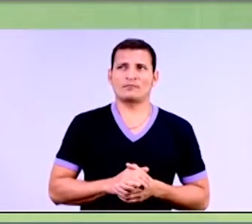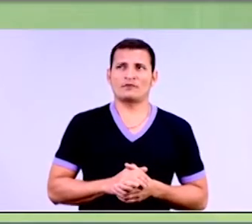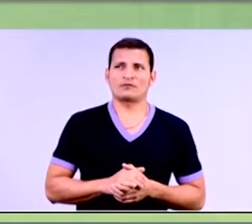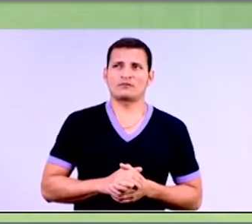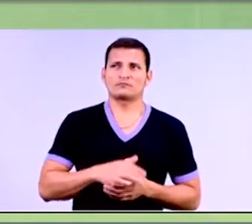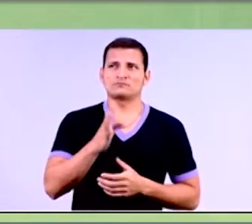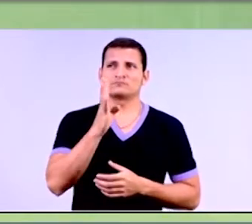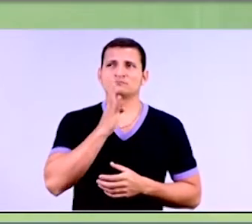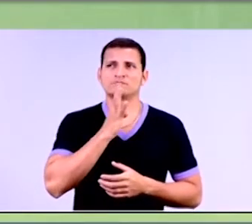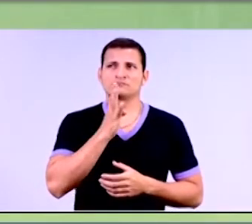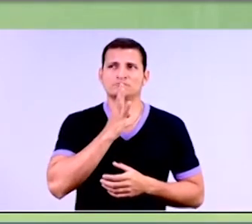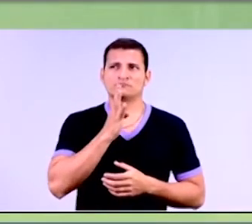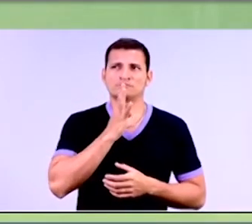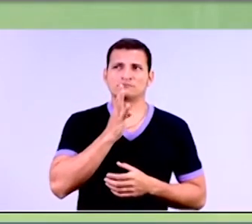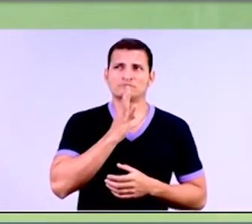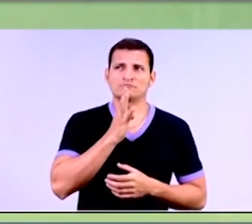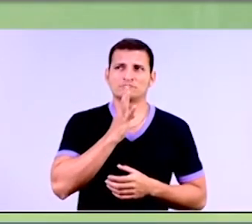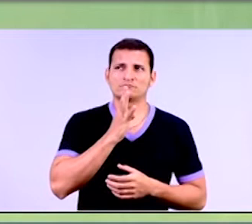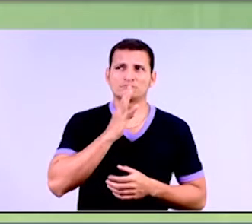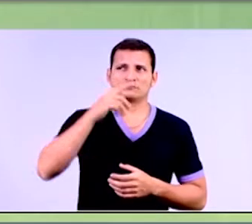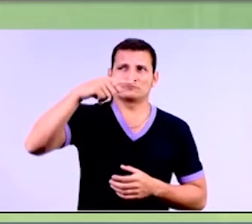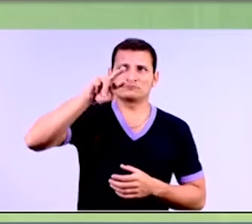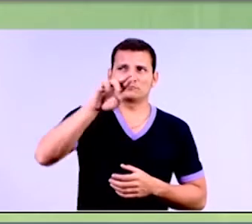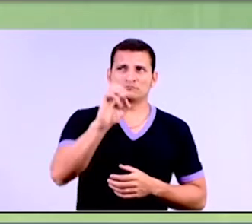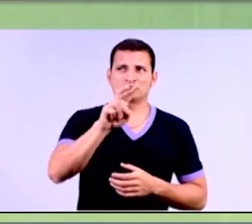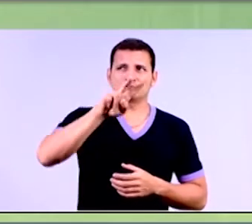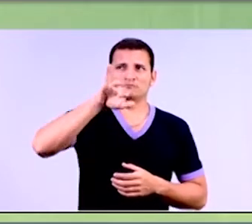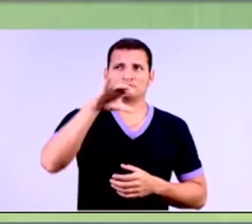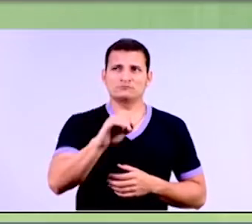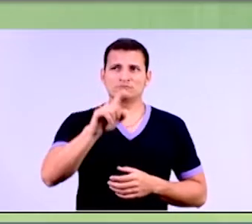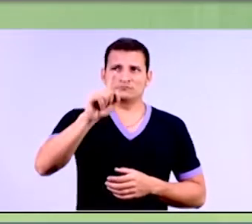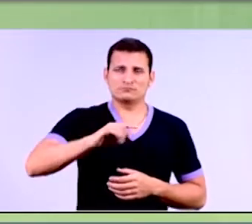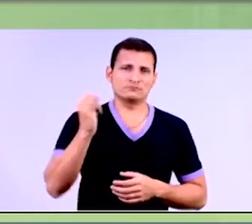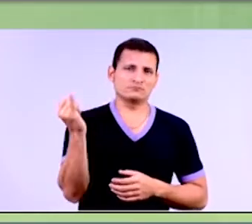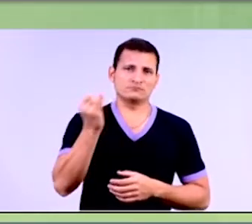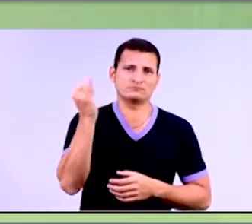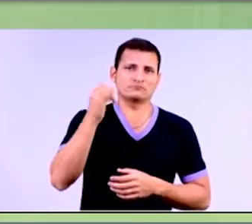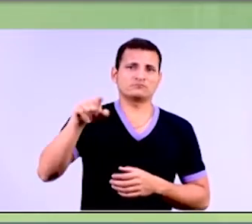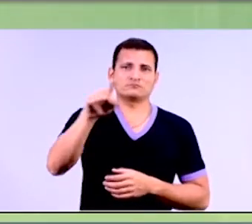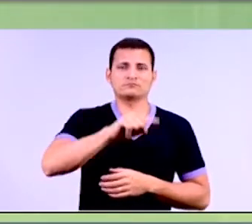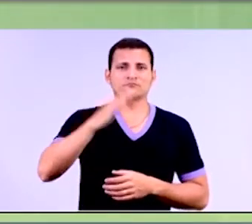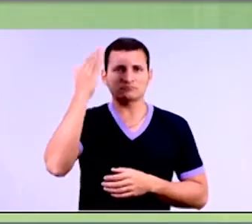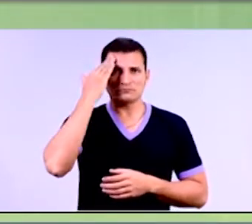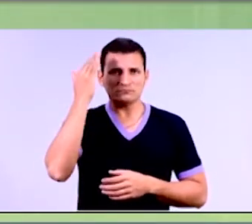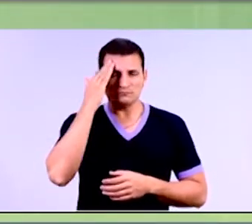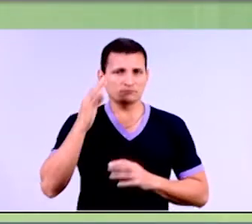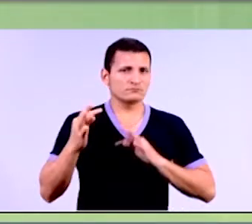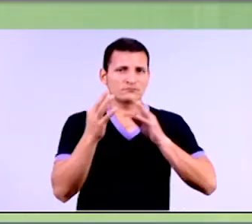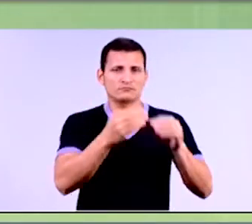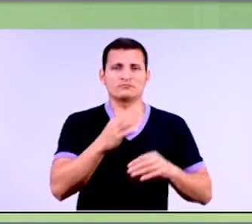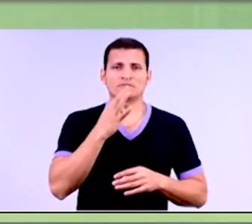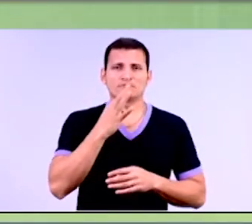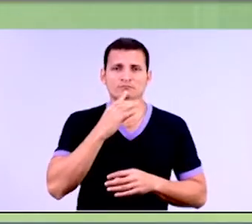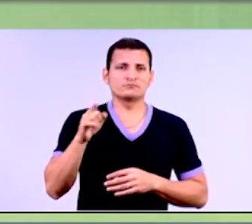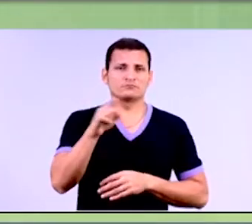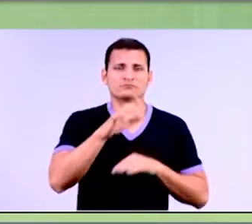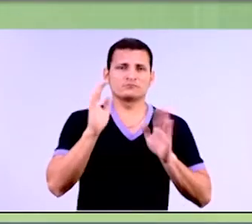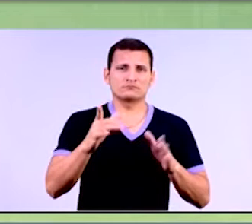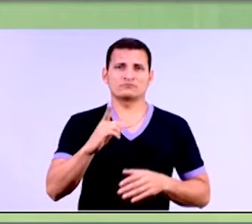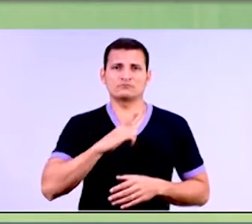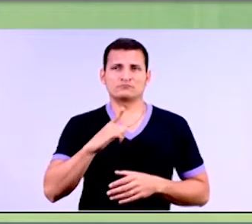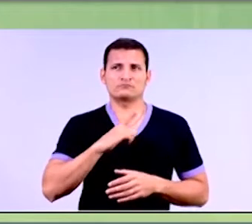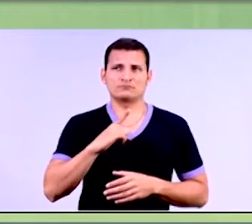o conhecimento prévio. É muito importante que vocês saibam que todo o conhecimento que vocês já